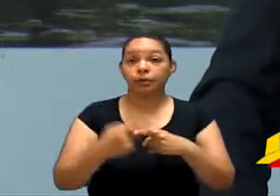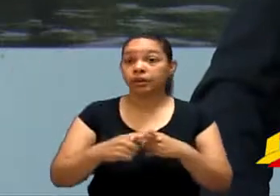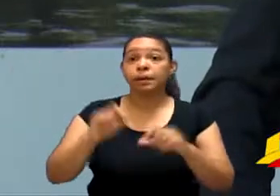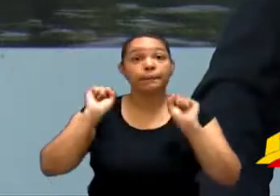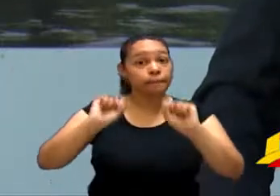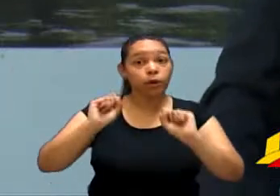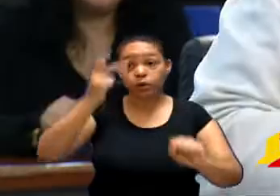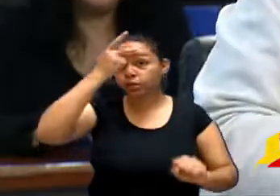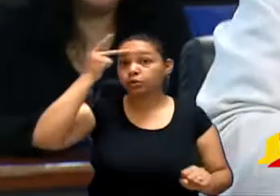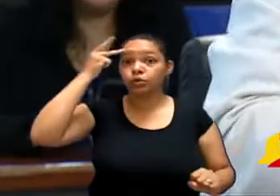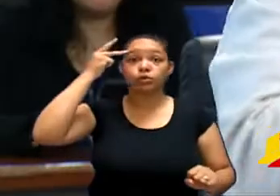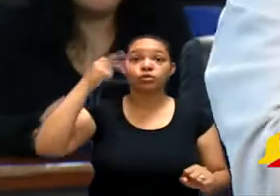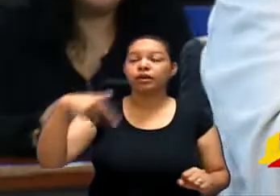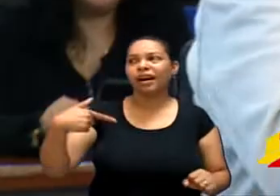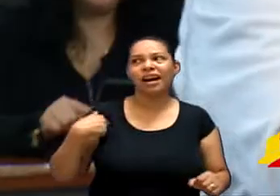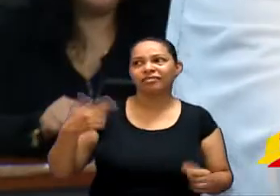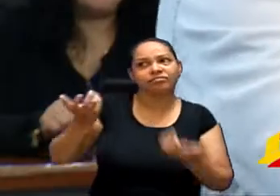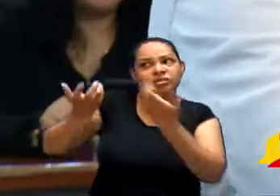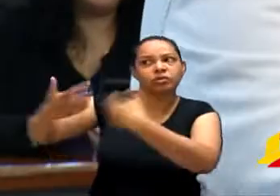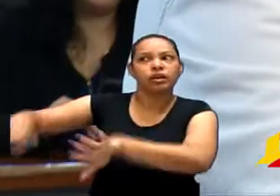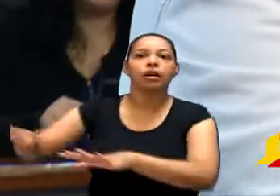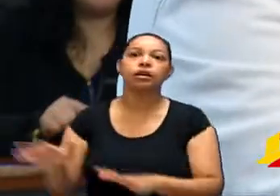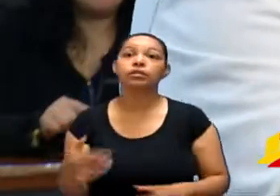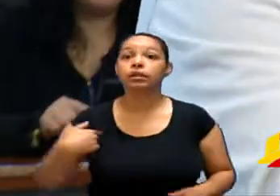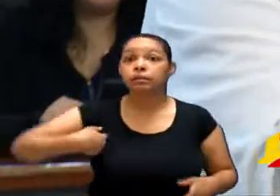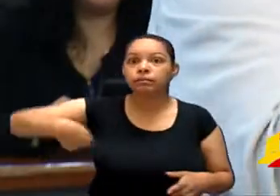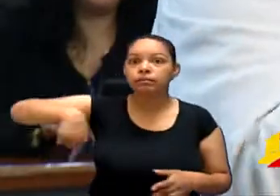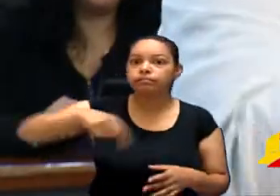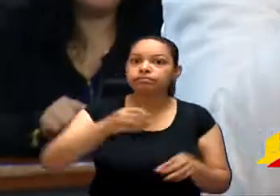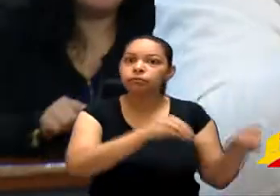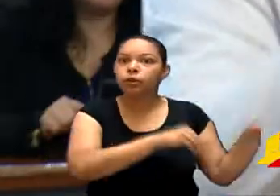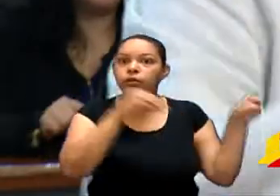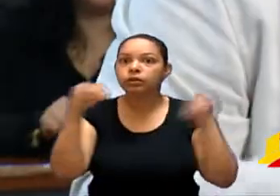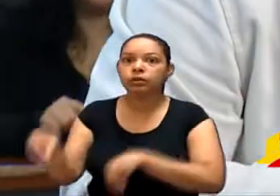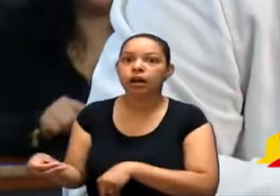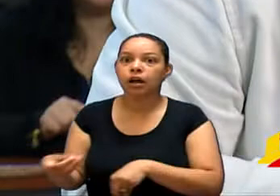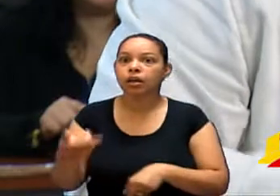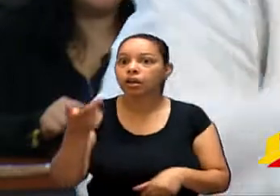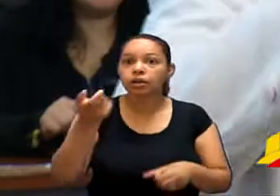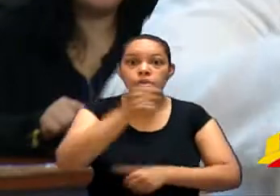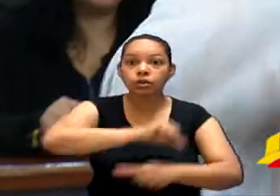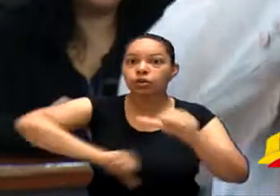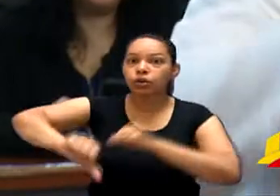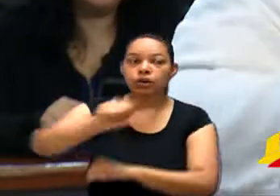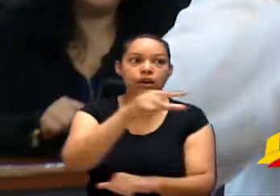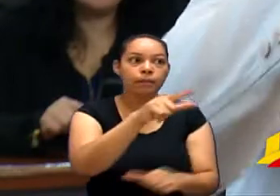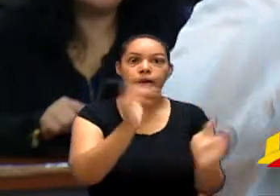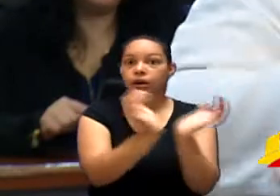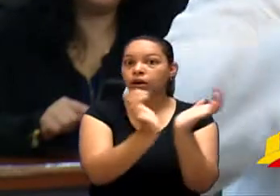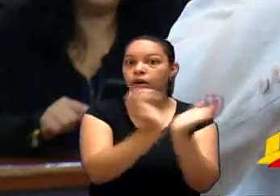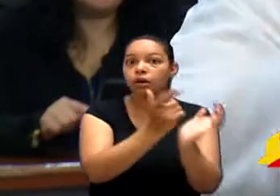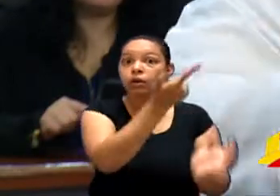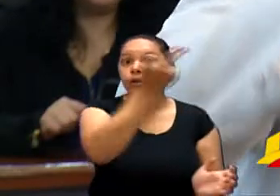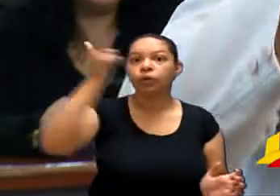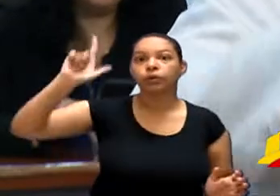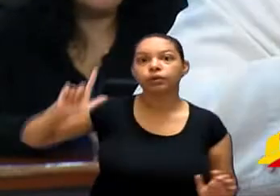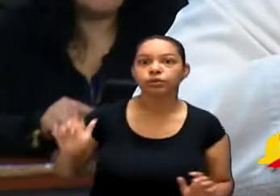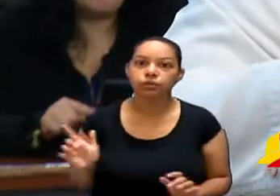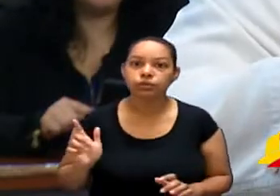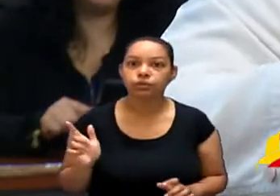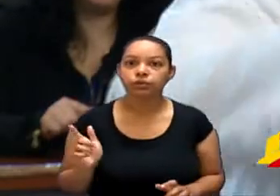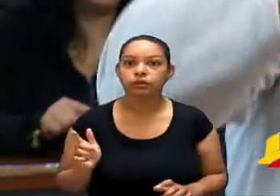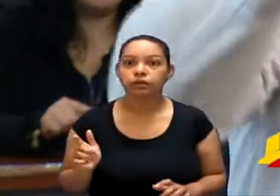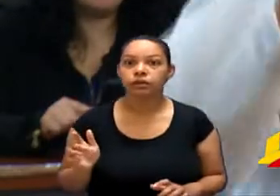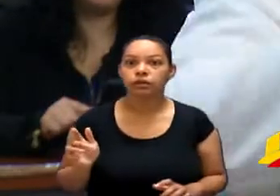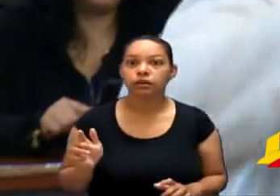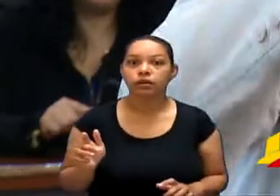exatamente né porque a situação lamento dizer a situação da funserv saúde não é